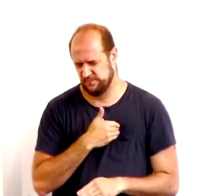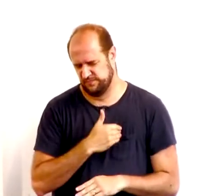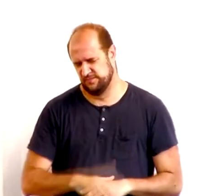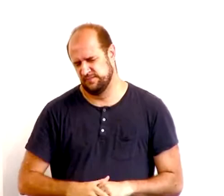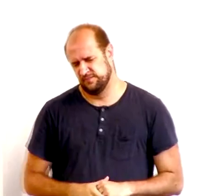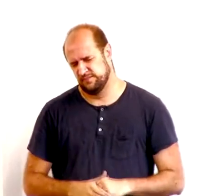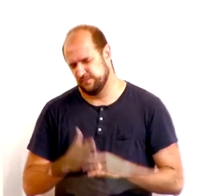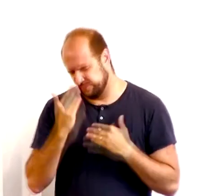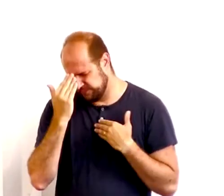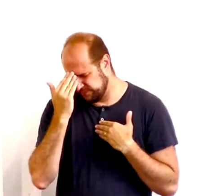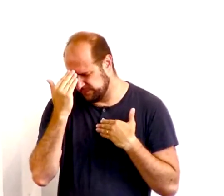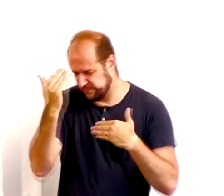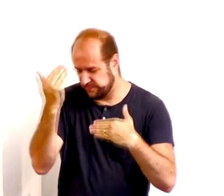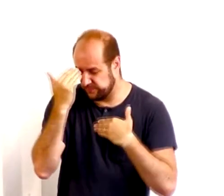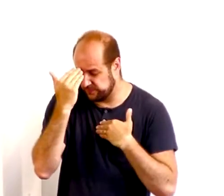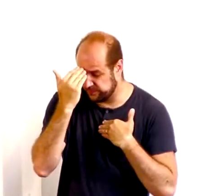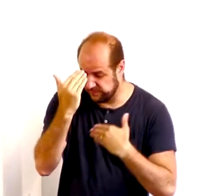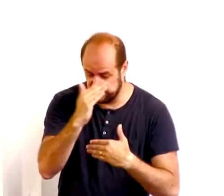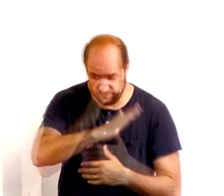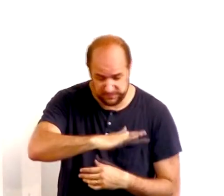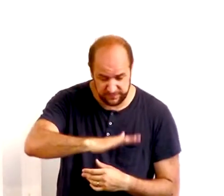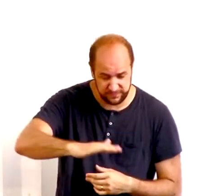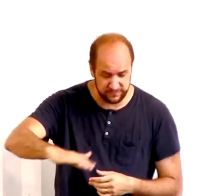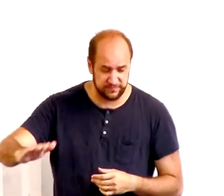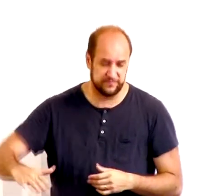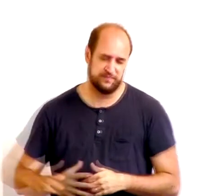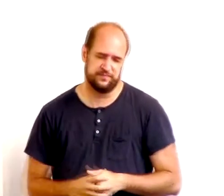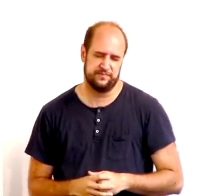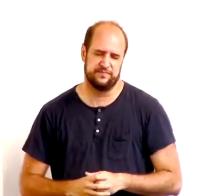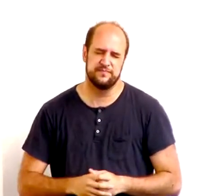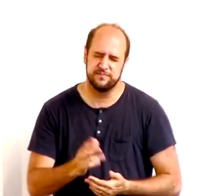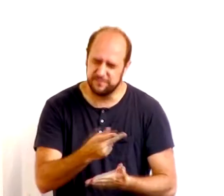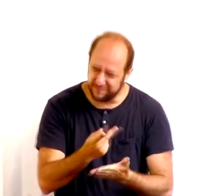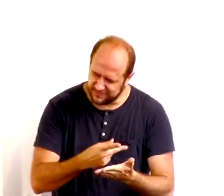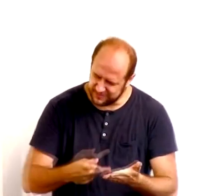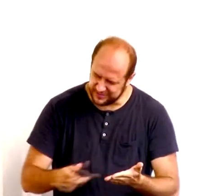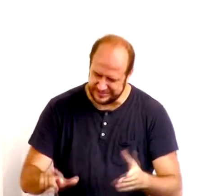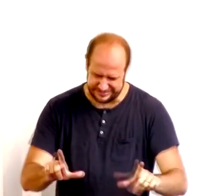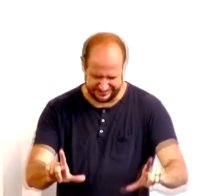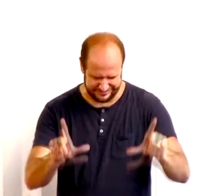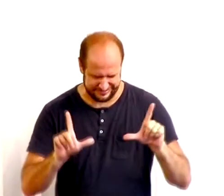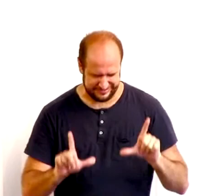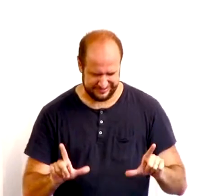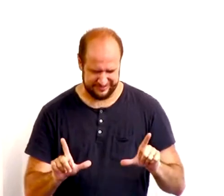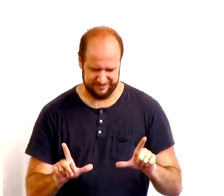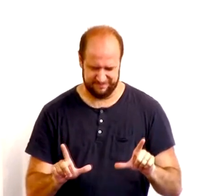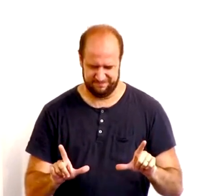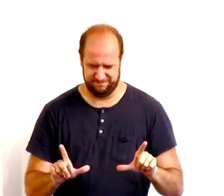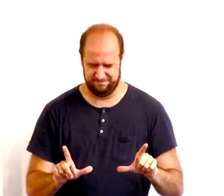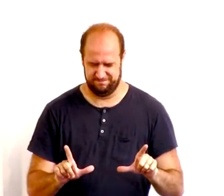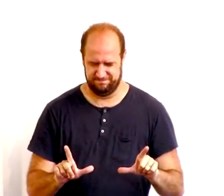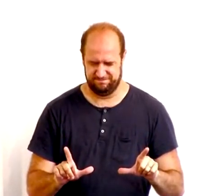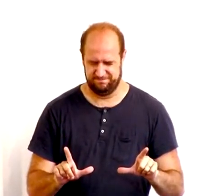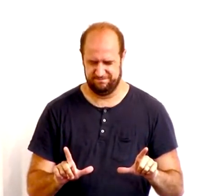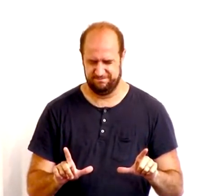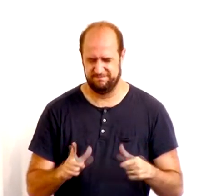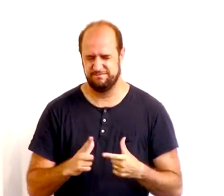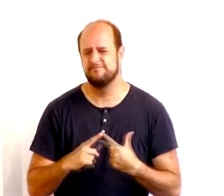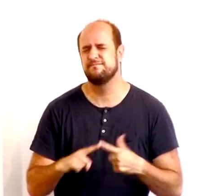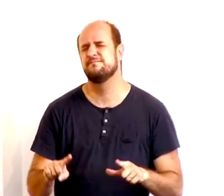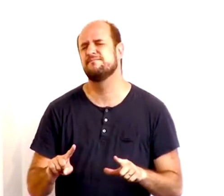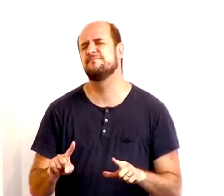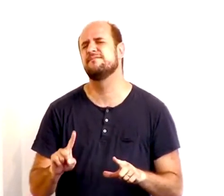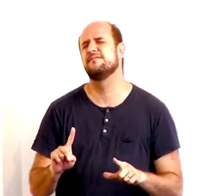isso. Te agradeço pelas crianças que estão desenhando agora mas essa palavra pode